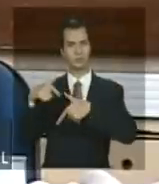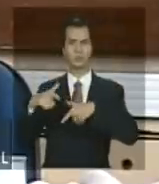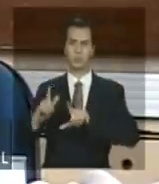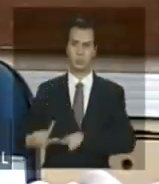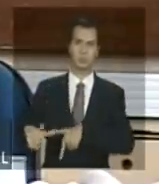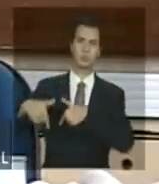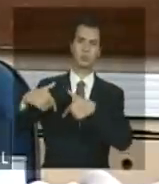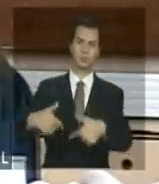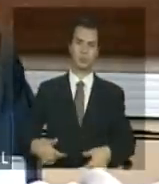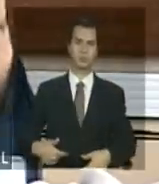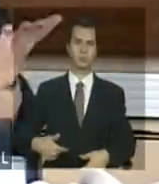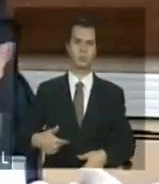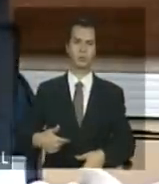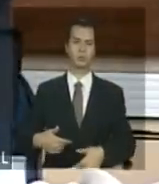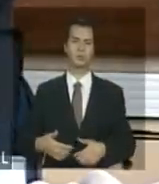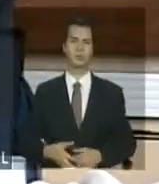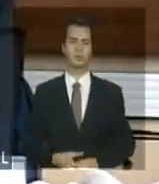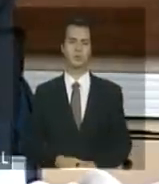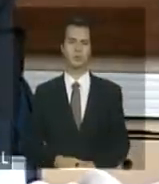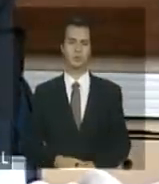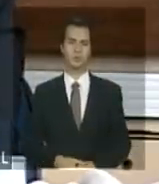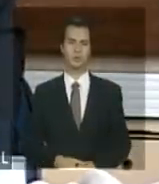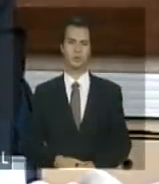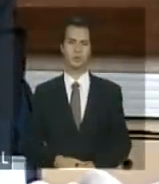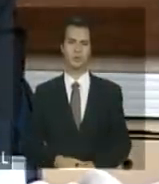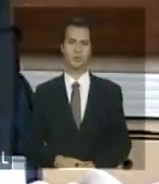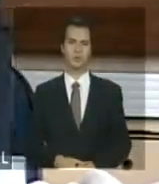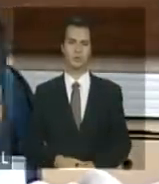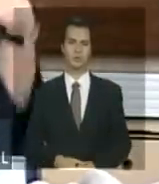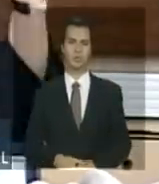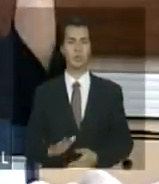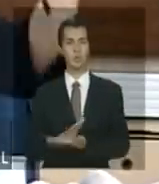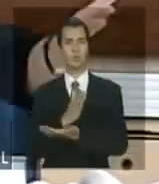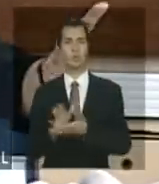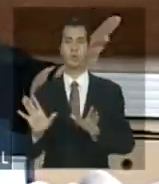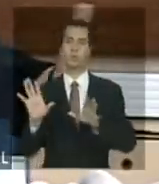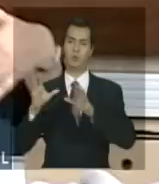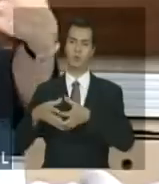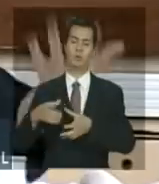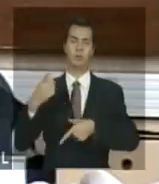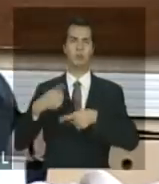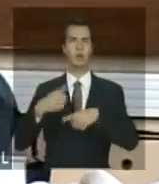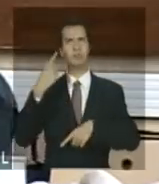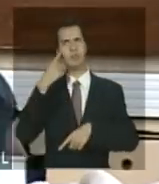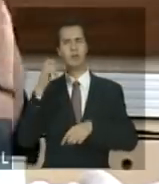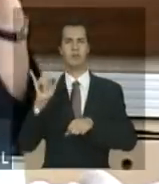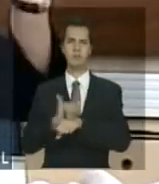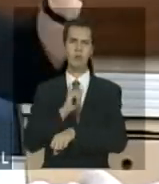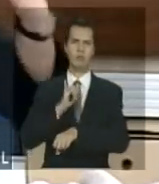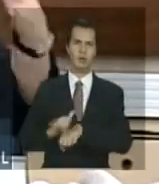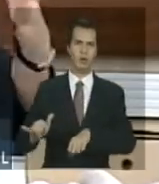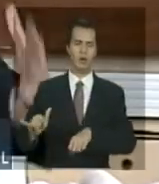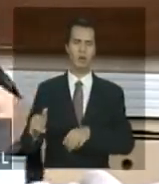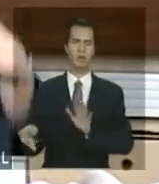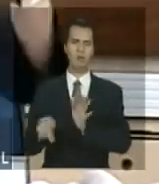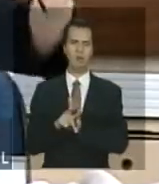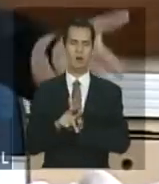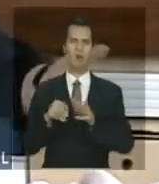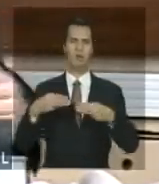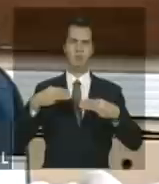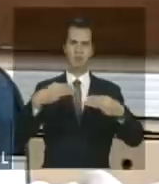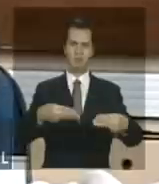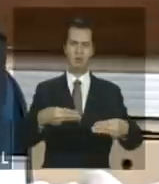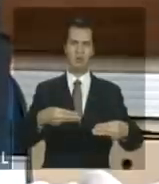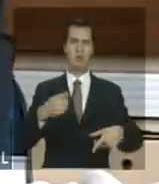grupos de servidores, sejam aqueles que foram incentivados por um plano estratégico do Ministério, né, que essa ação